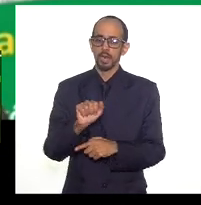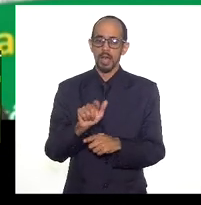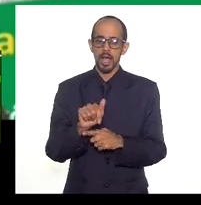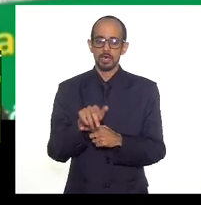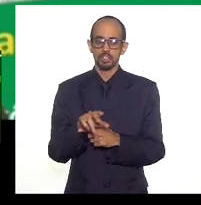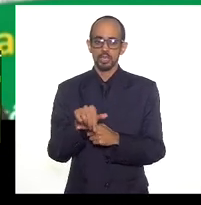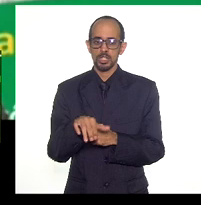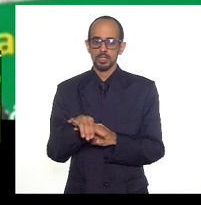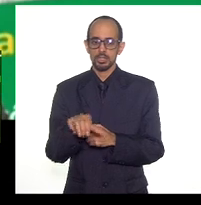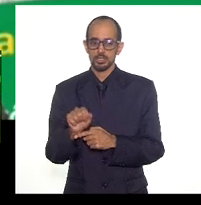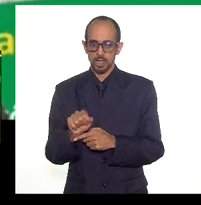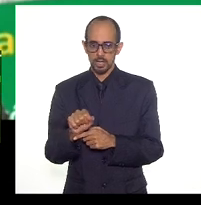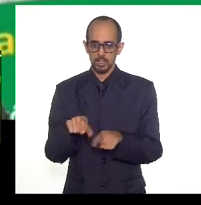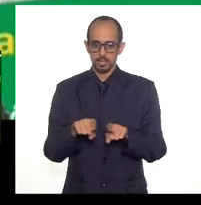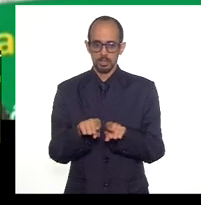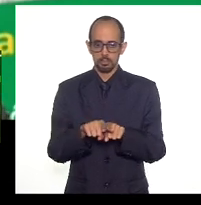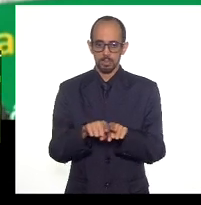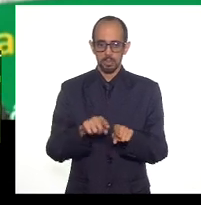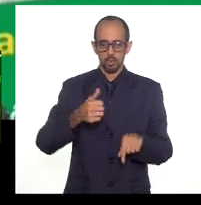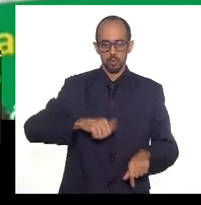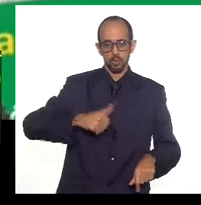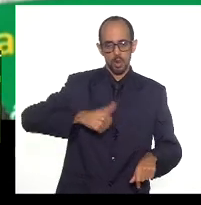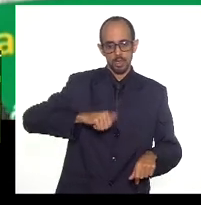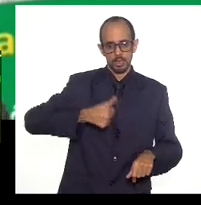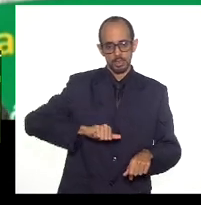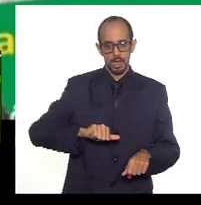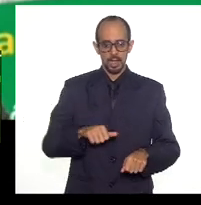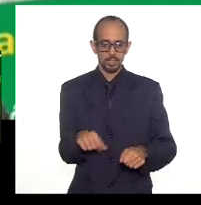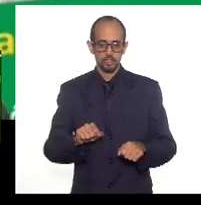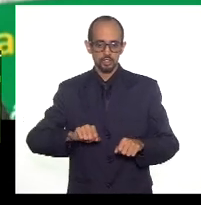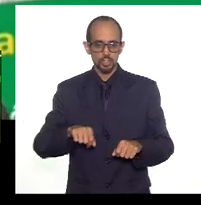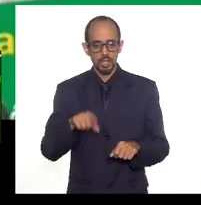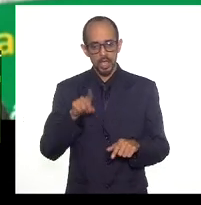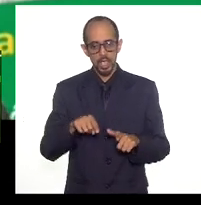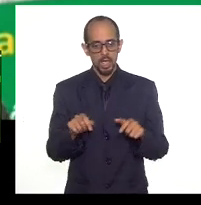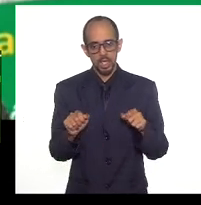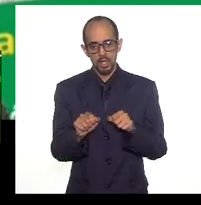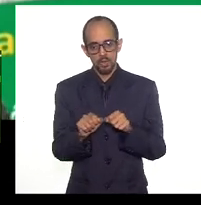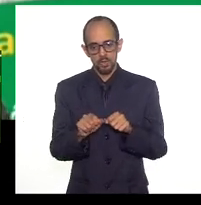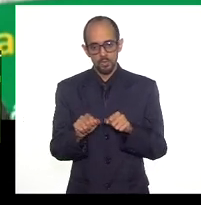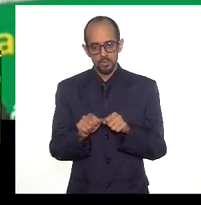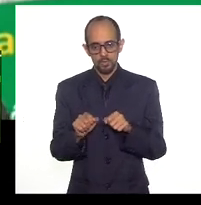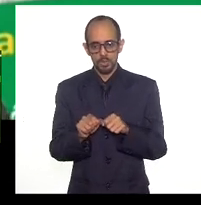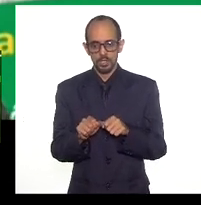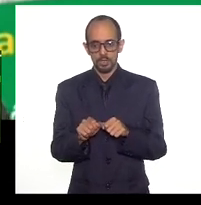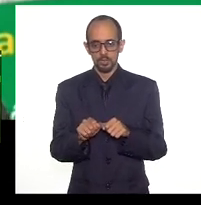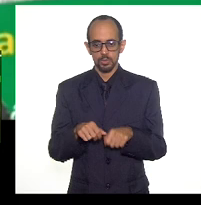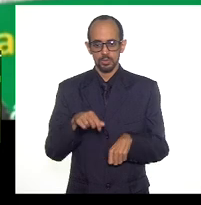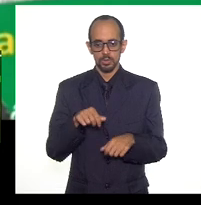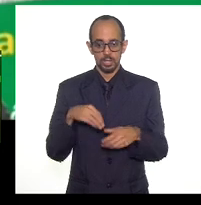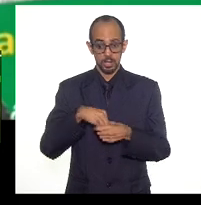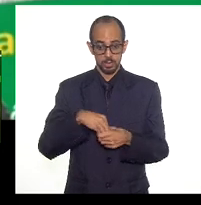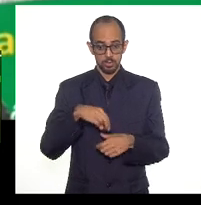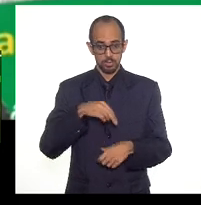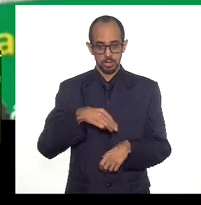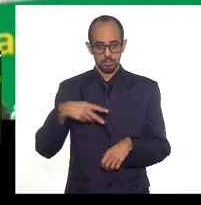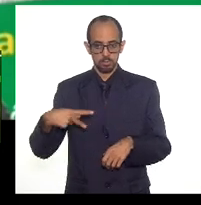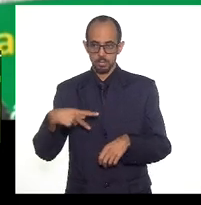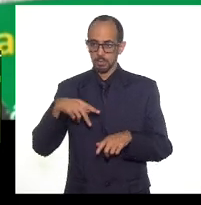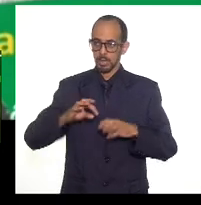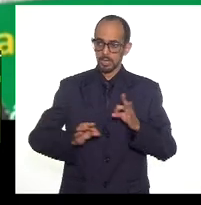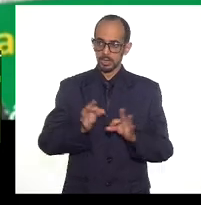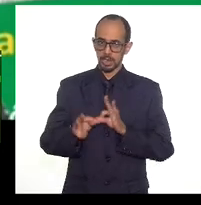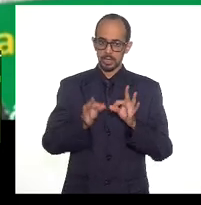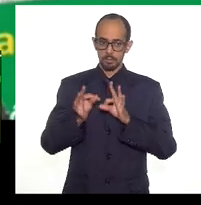de qualidade, são feitas e coletadas as amostras na periodicidade requerida pela ANP para tratamento e envio, de modo